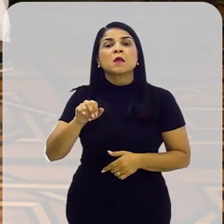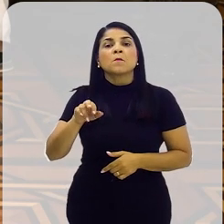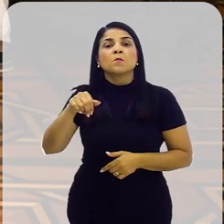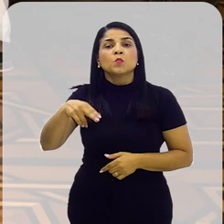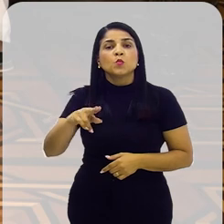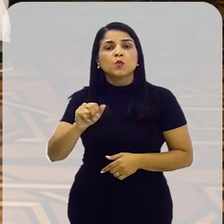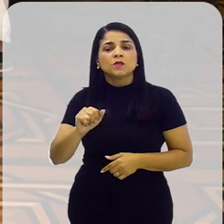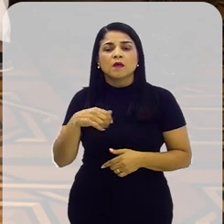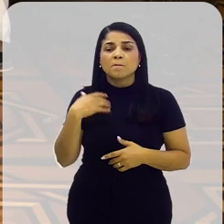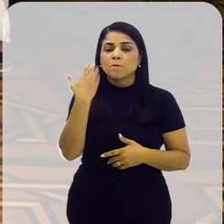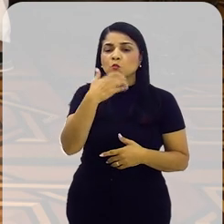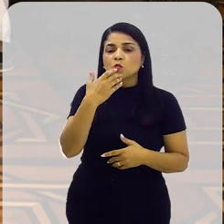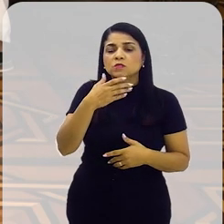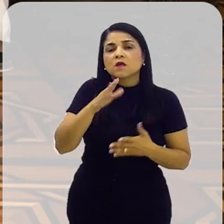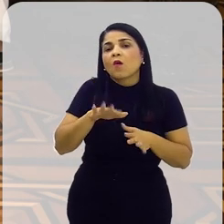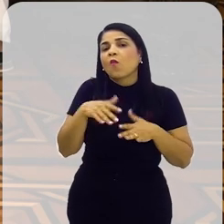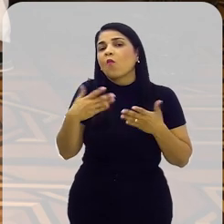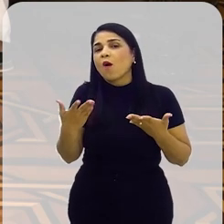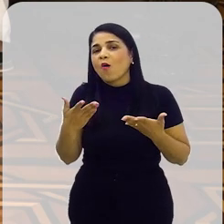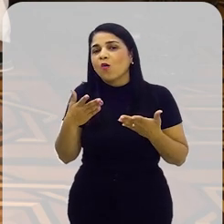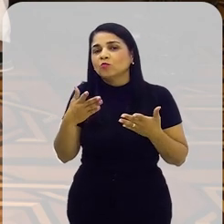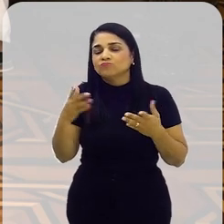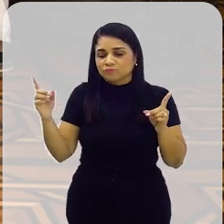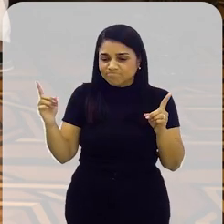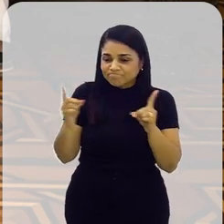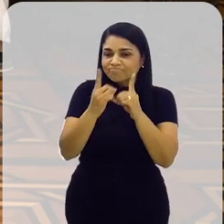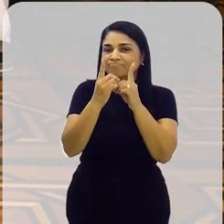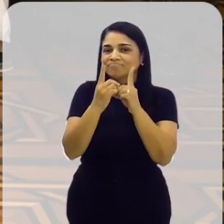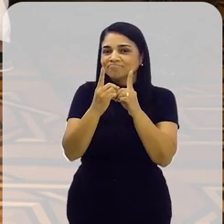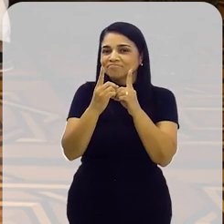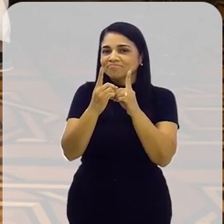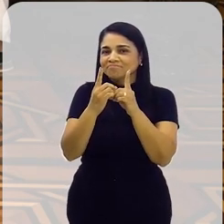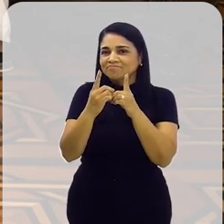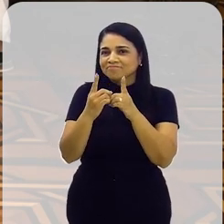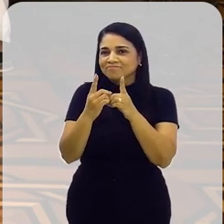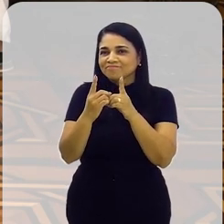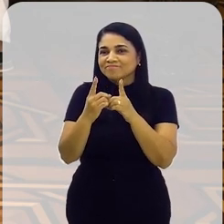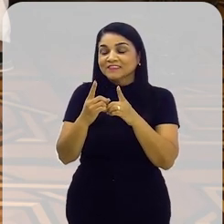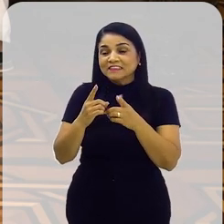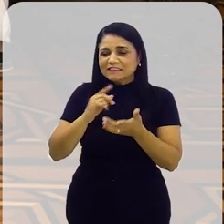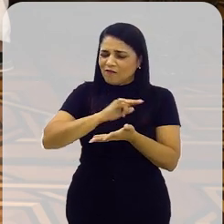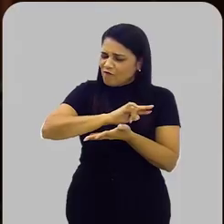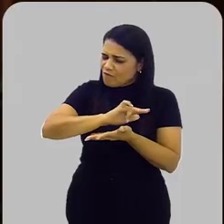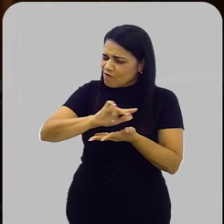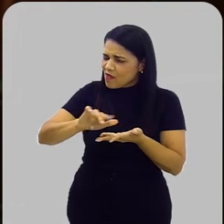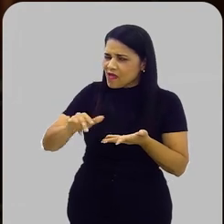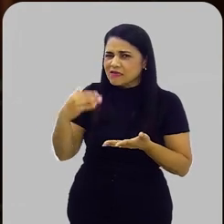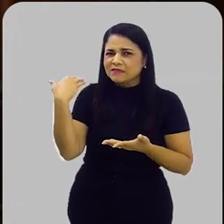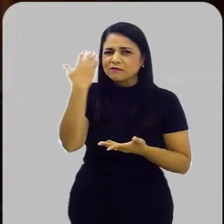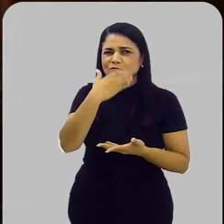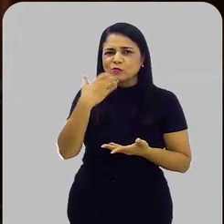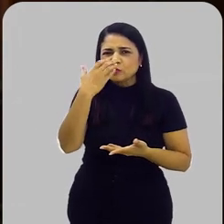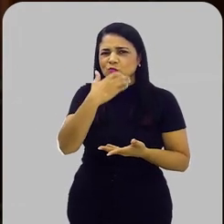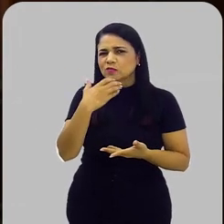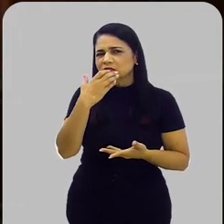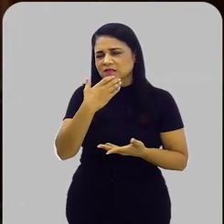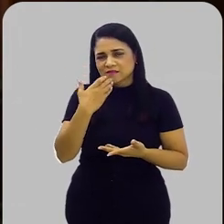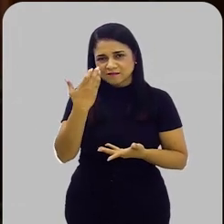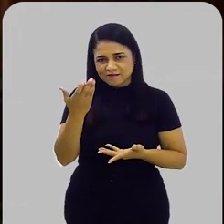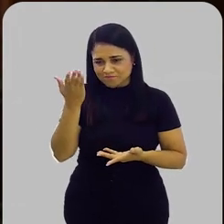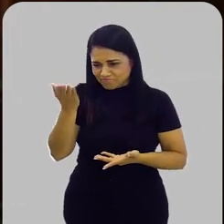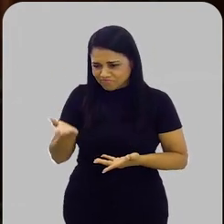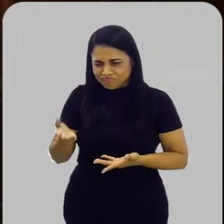nesse momento quando cruzou a vida de vocês? Aí tá aí, mano, são tantas músicas que a Bruna canta. Aham.